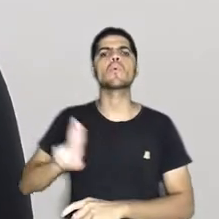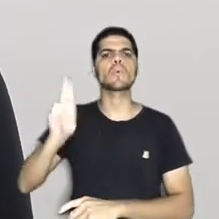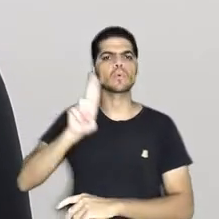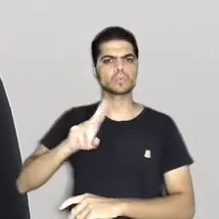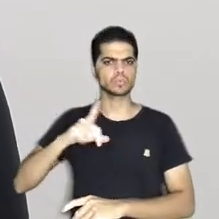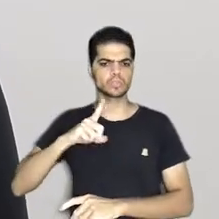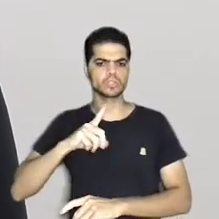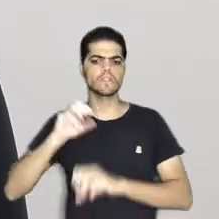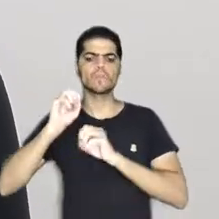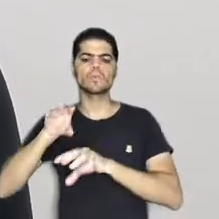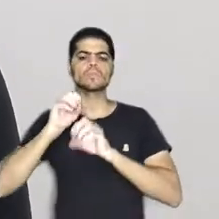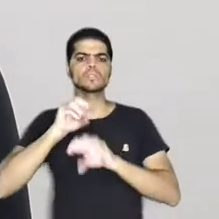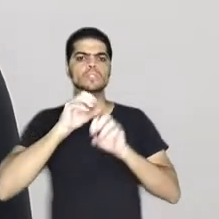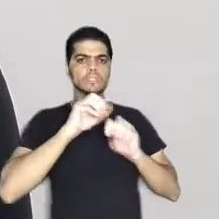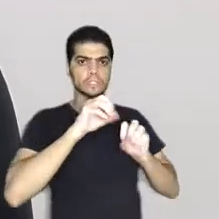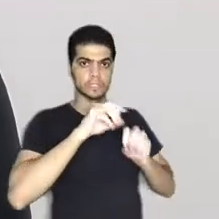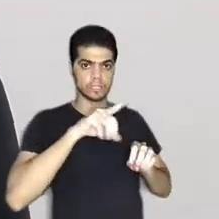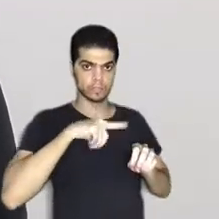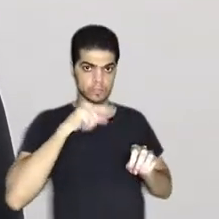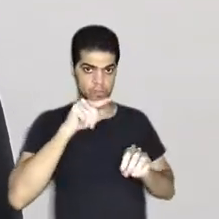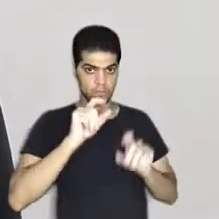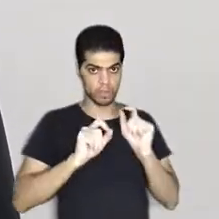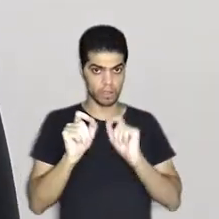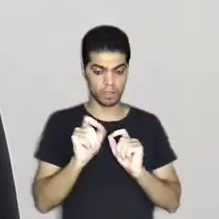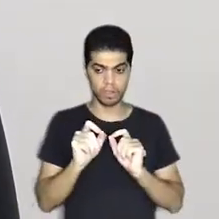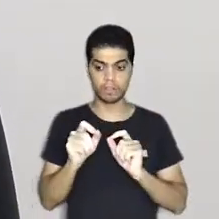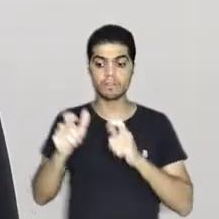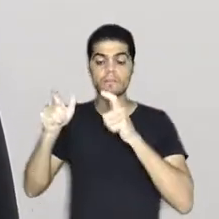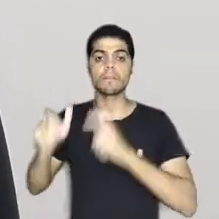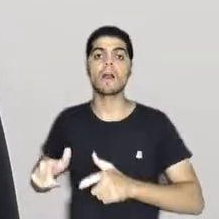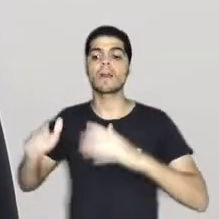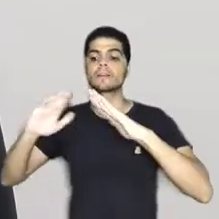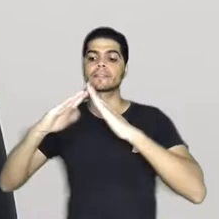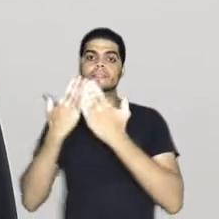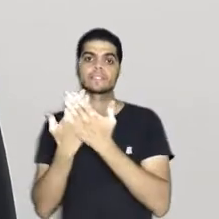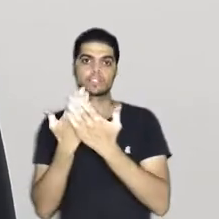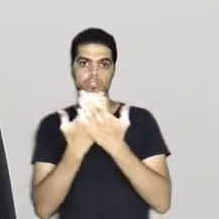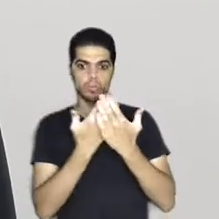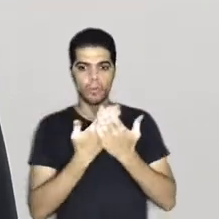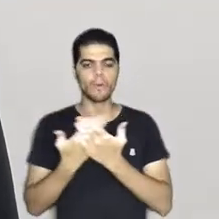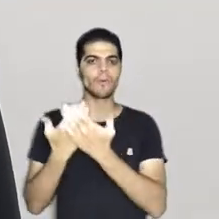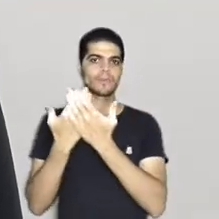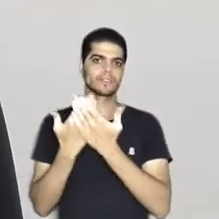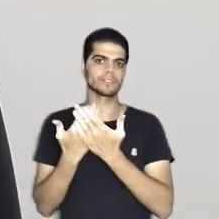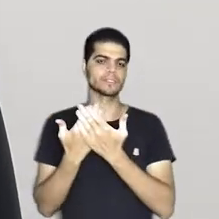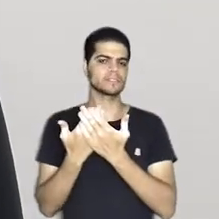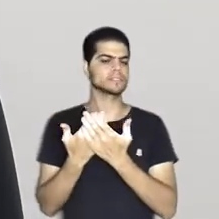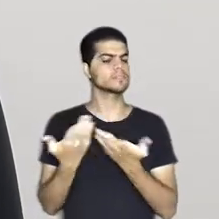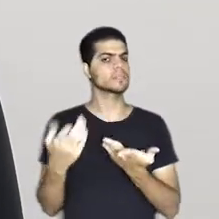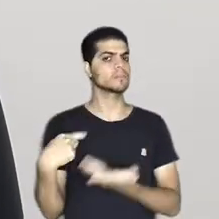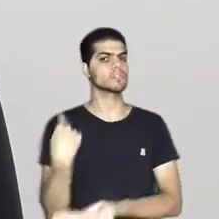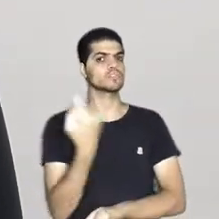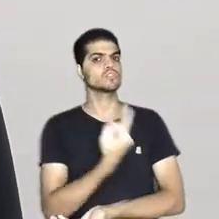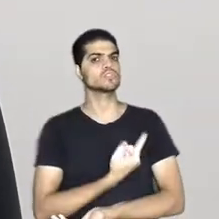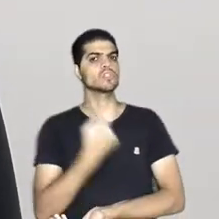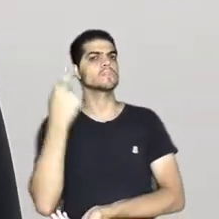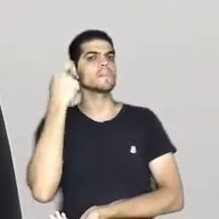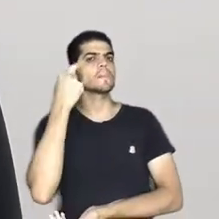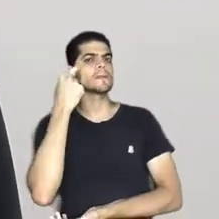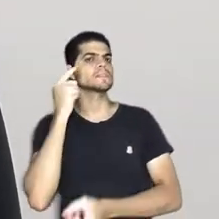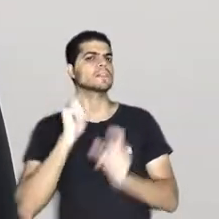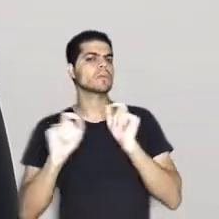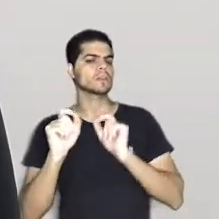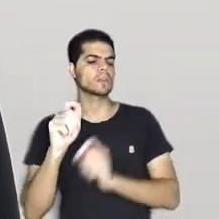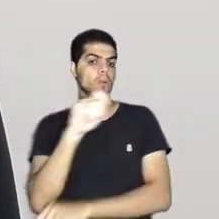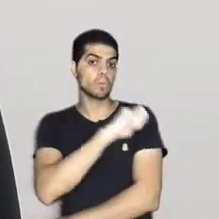usos do ensino disso na independência, nas salas de aula do país, a gente pode pensar